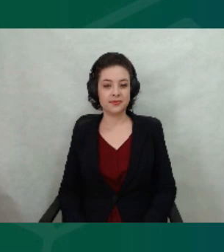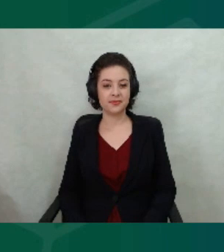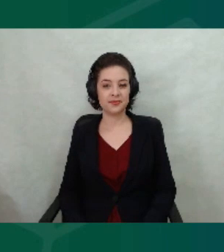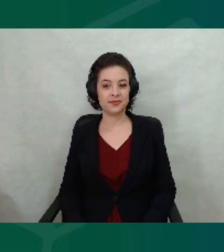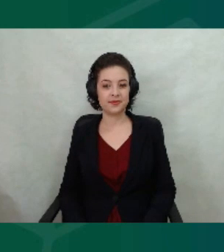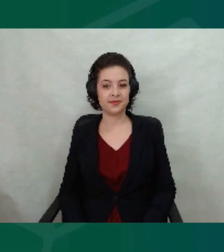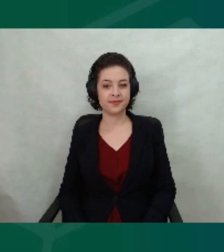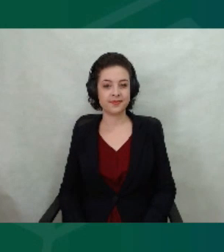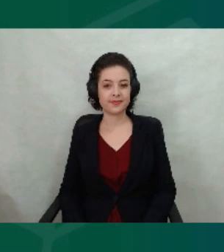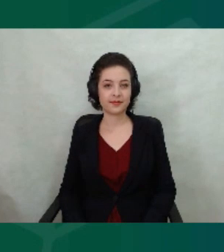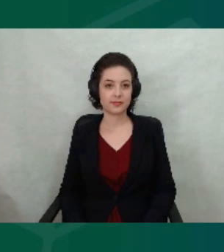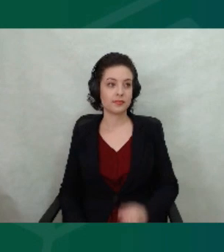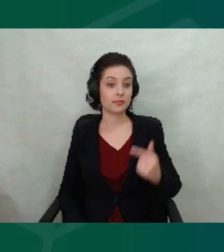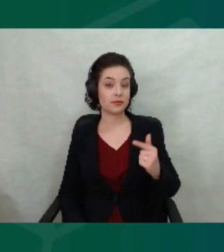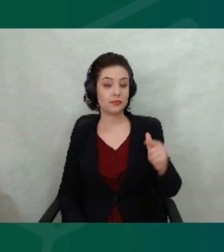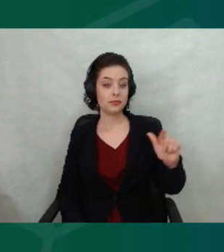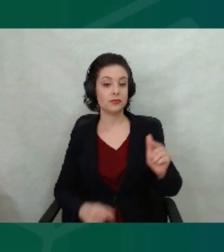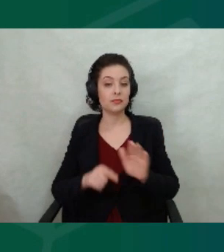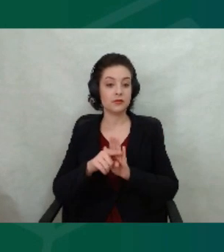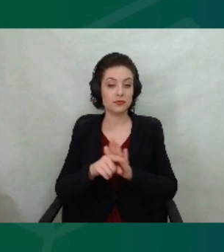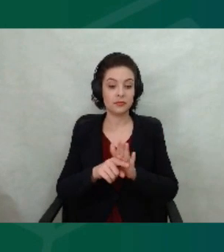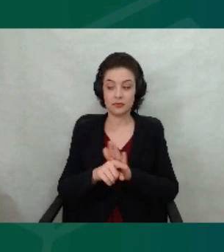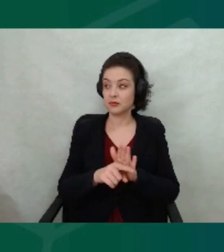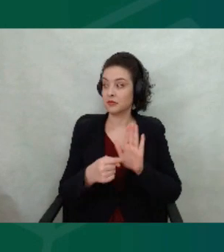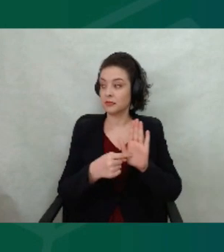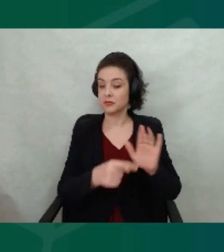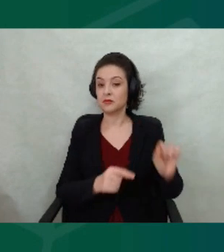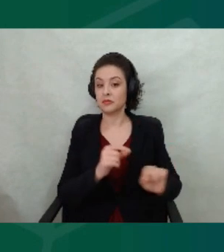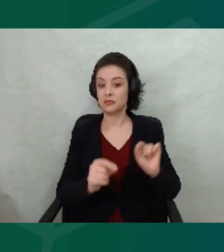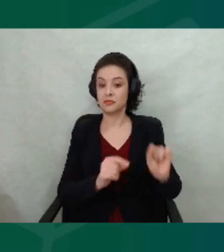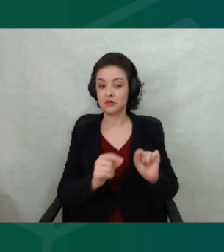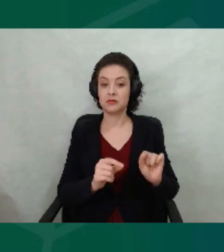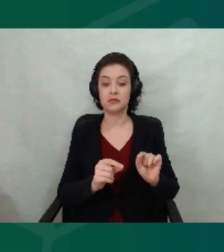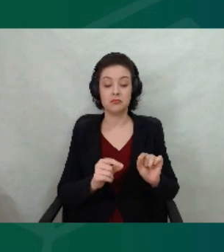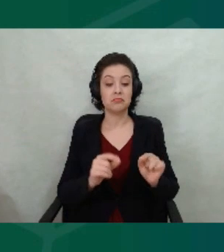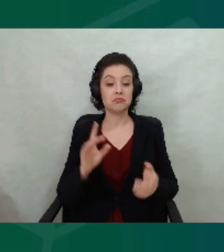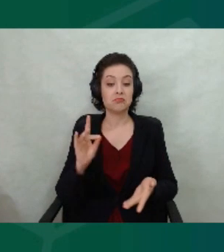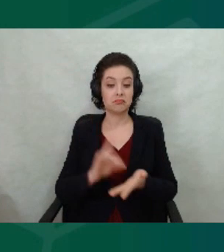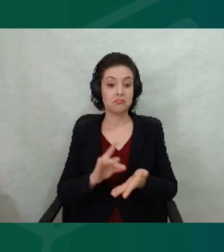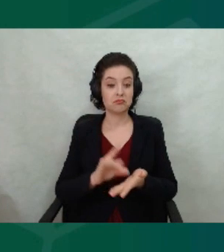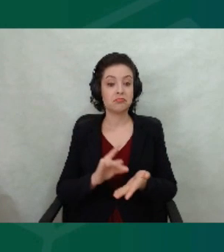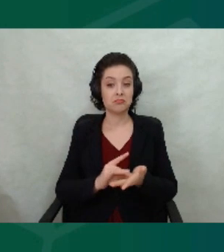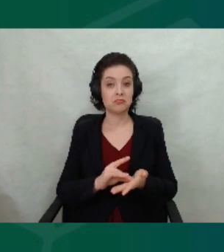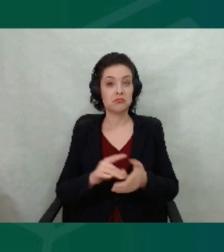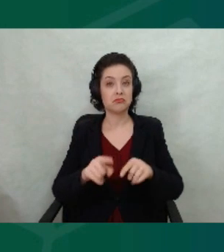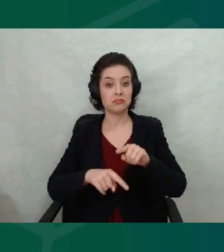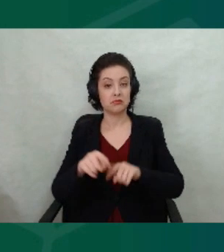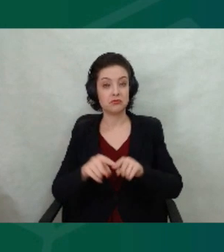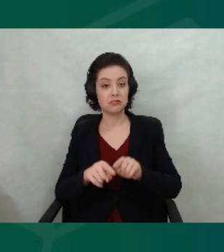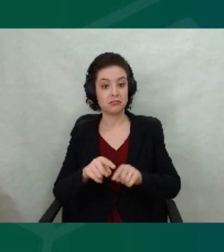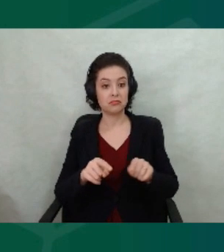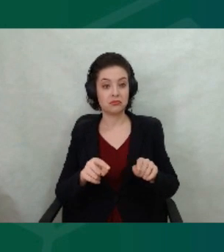Um outro estudo, ele traz a eficácia dos desinfetantes aí contra o coronavírus. Então,